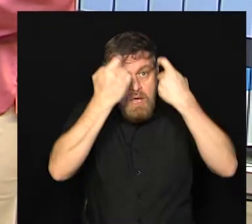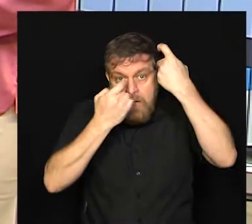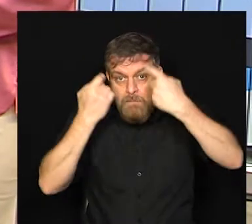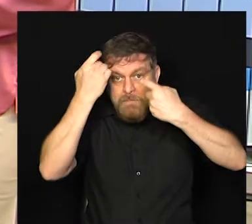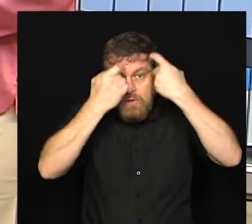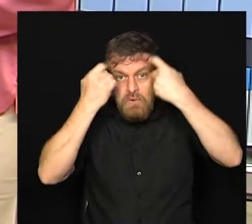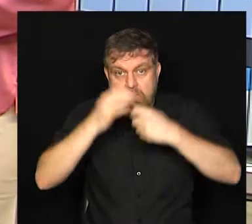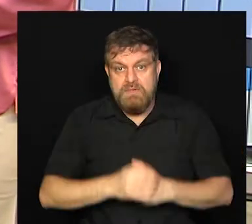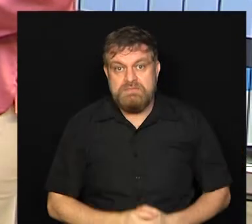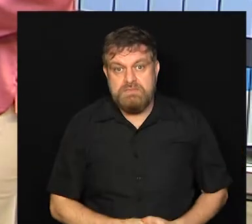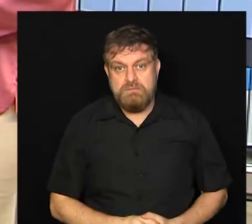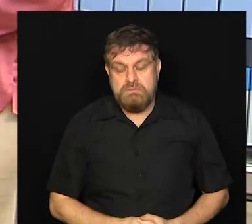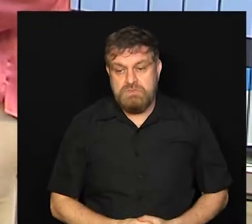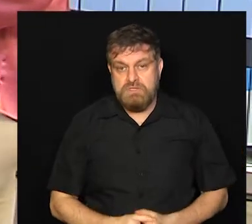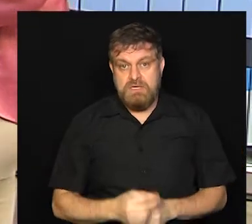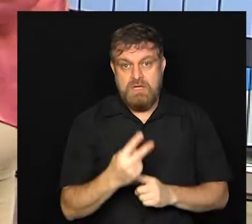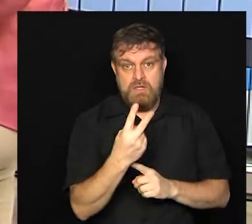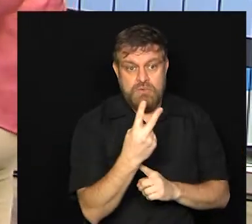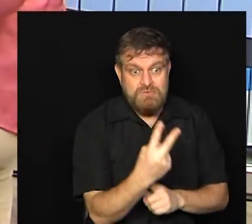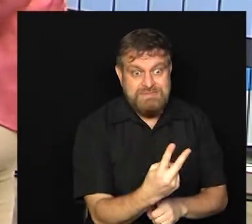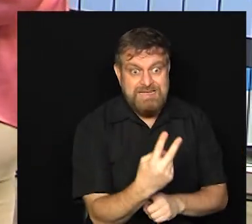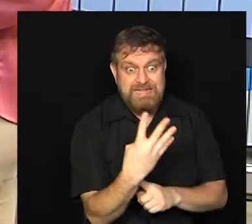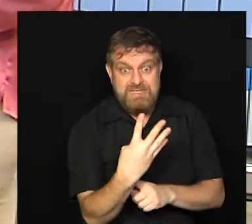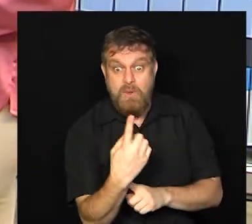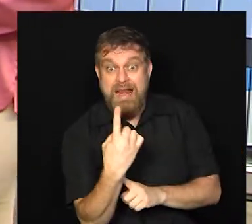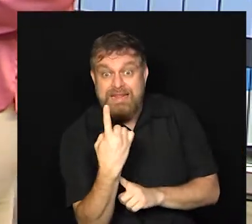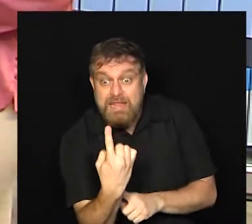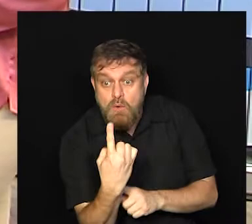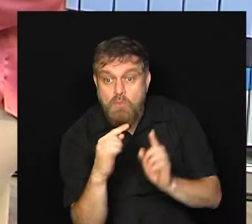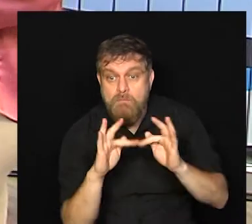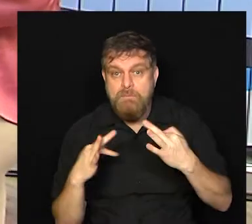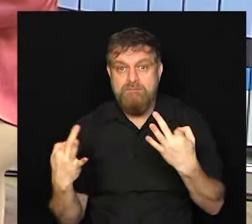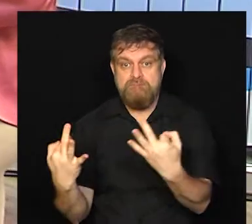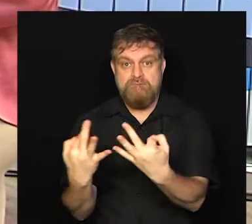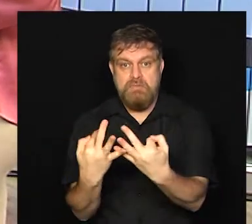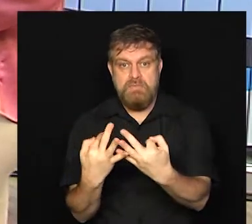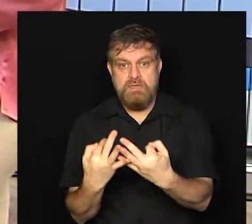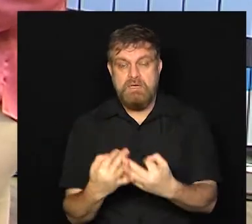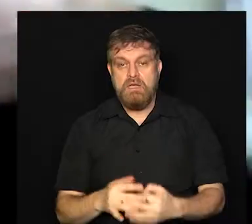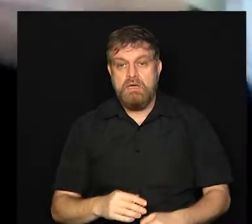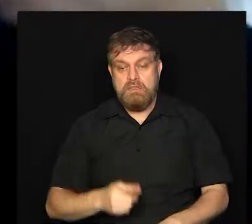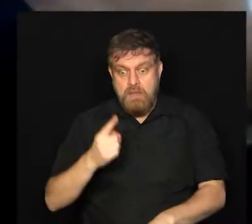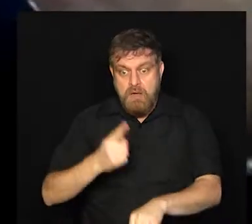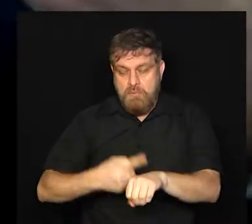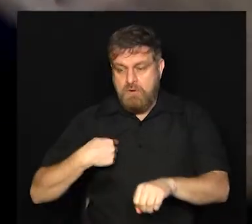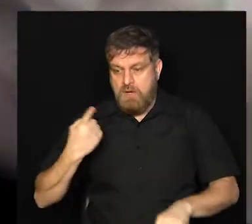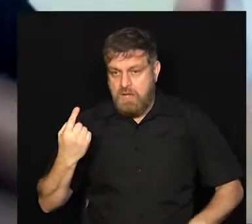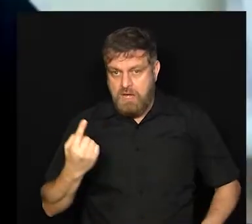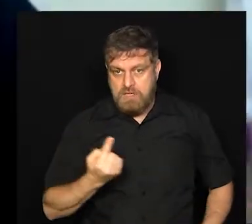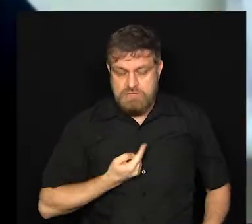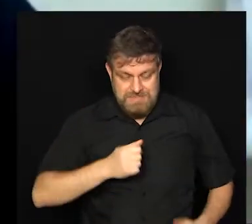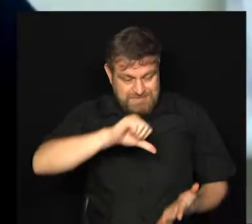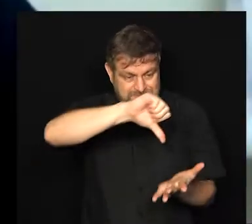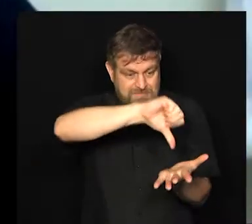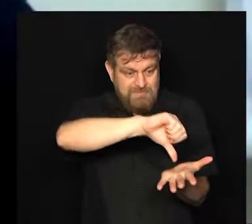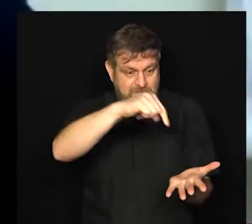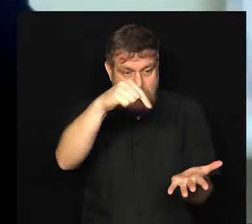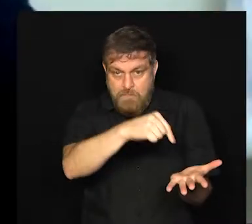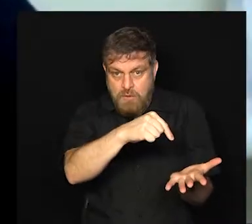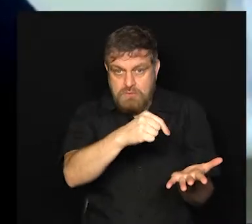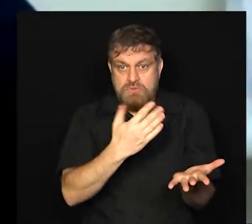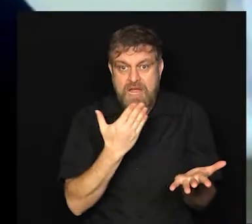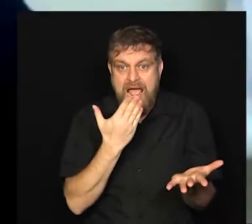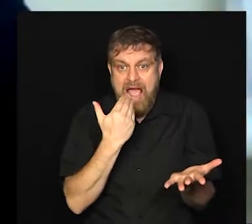atender as nossas 241 famílias, e de repente nós nos tornamos um ponto de